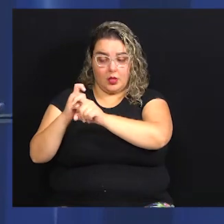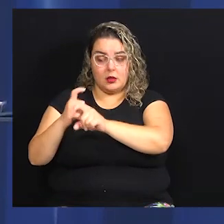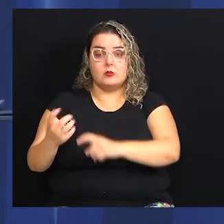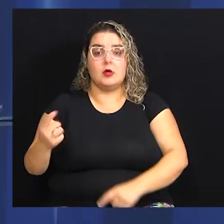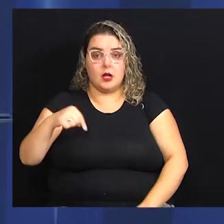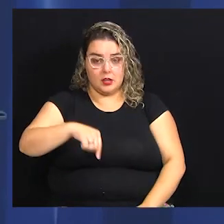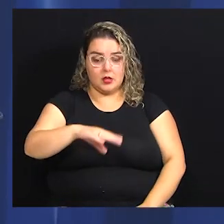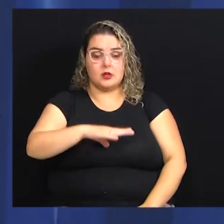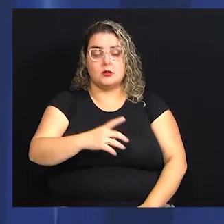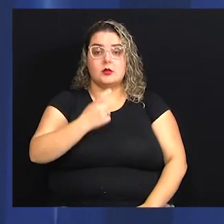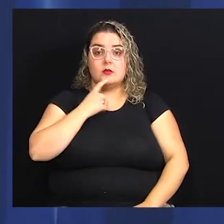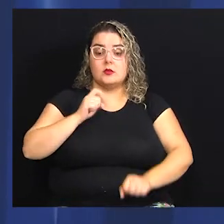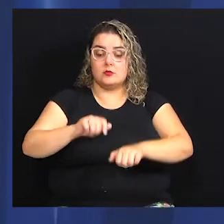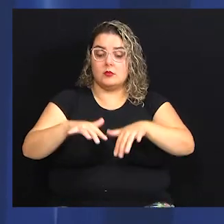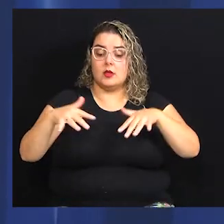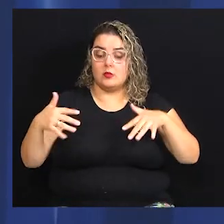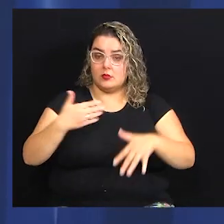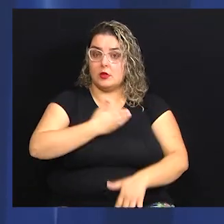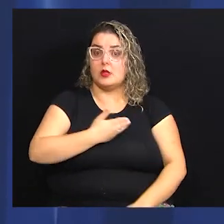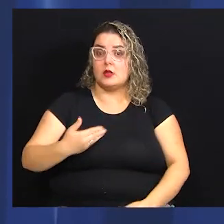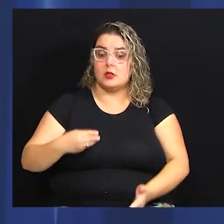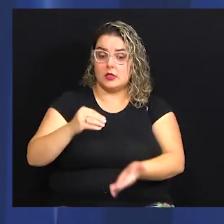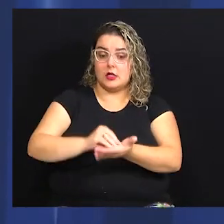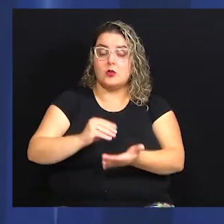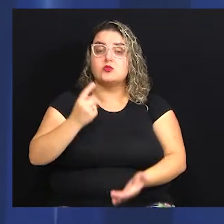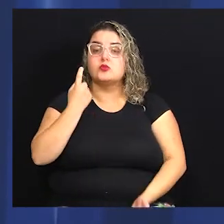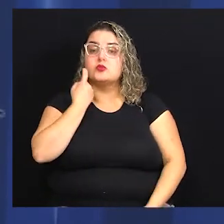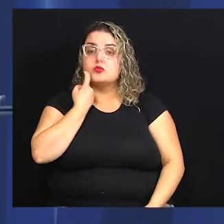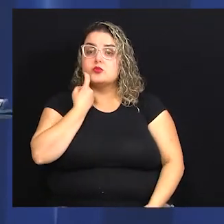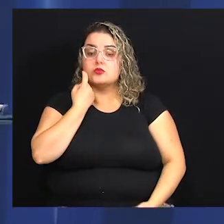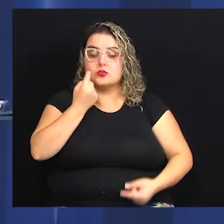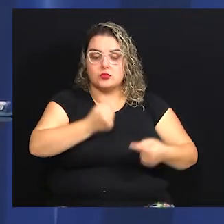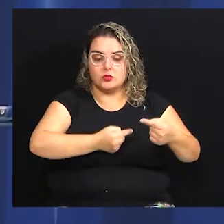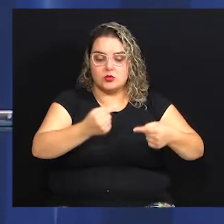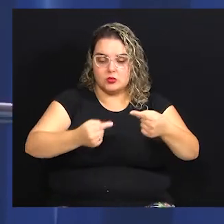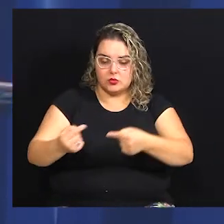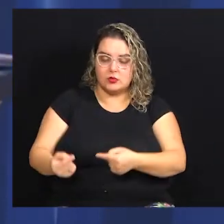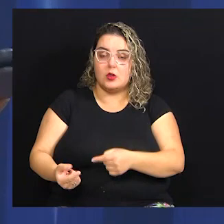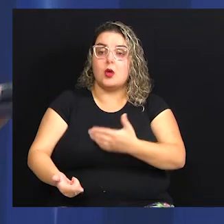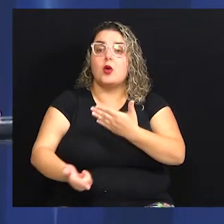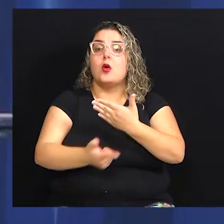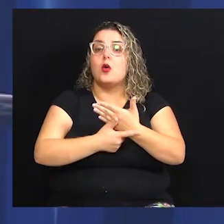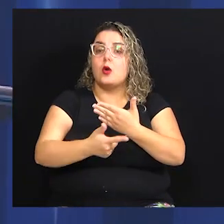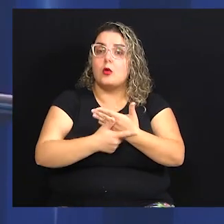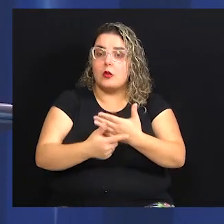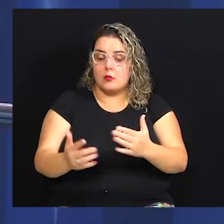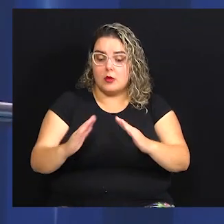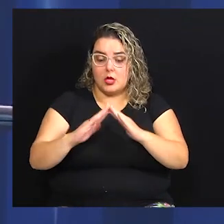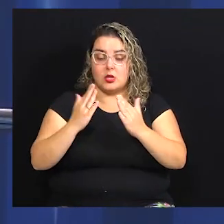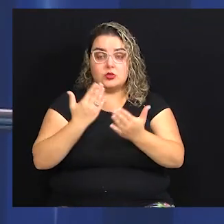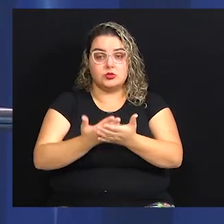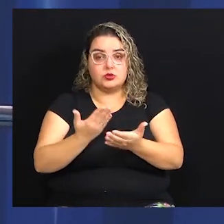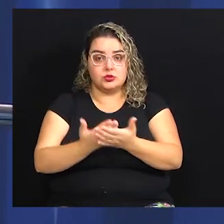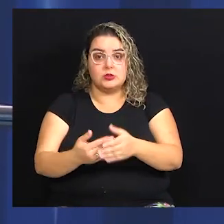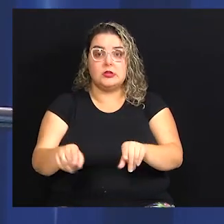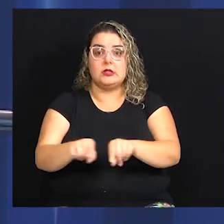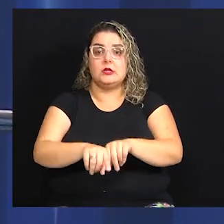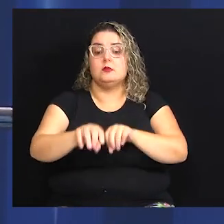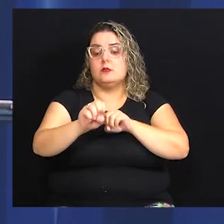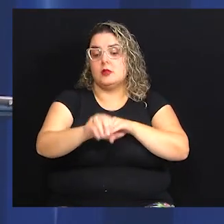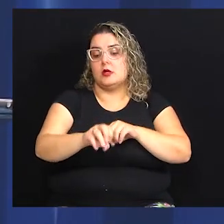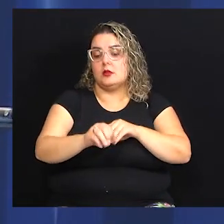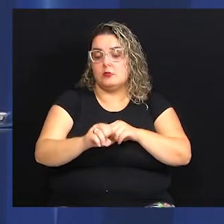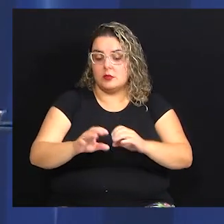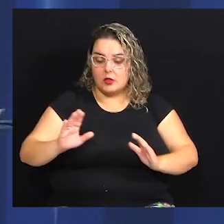Campinas, realizou audiência pública na última sexta-feira, que discutiu o papel das escolas e da